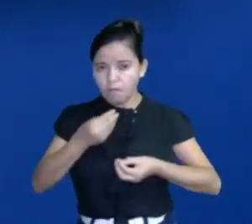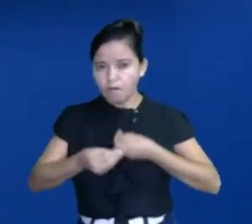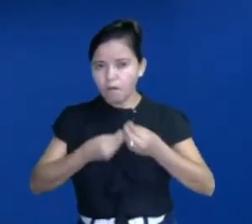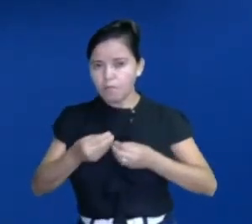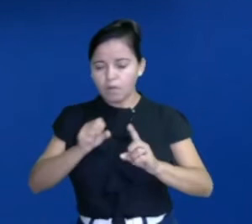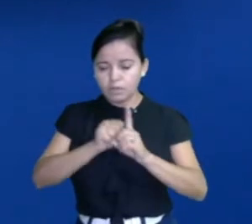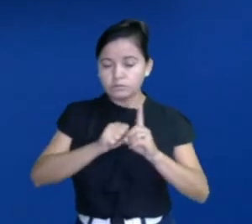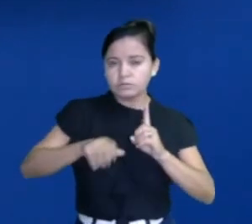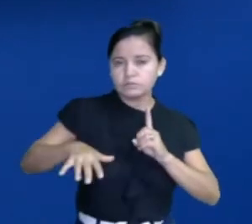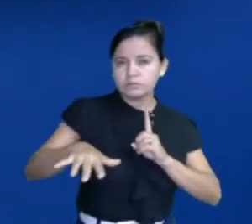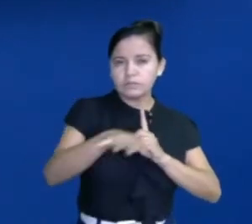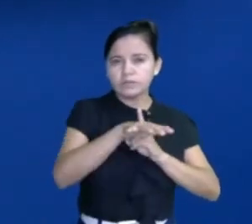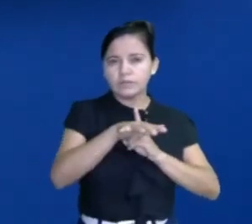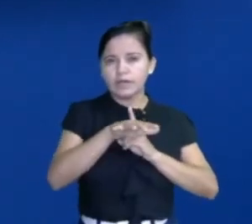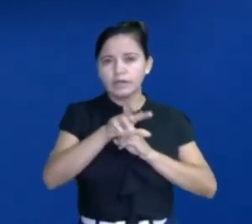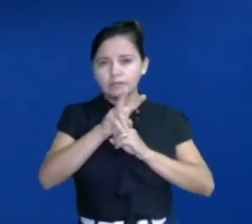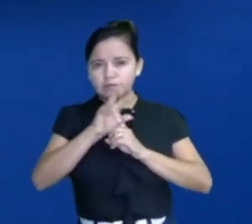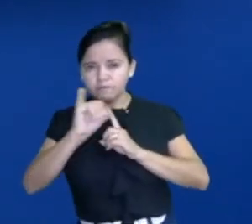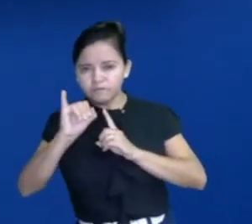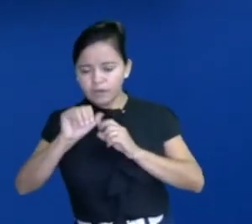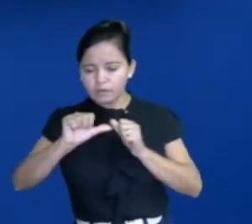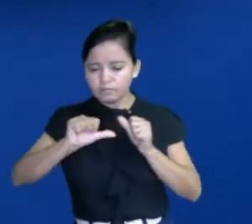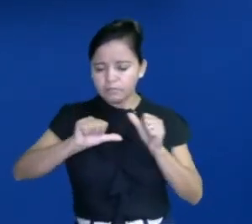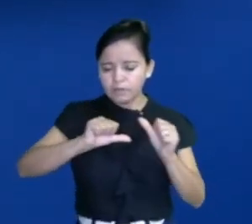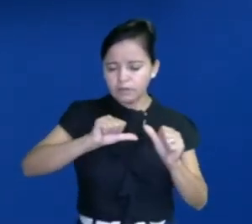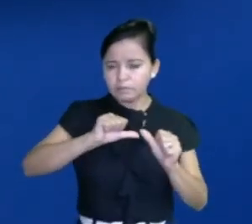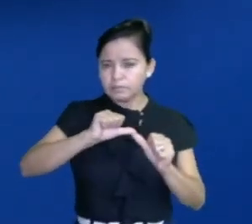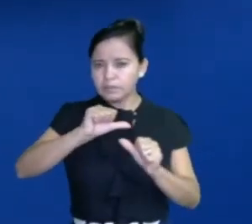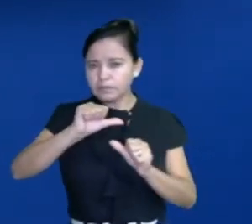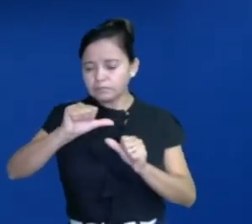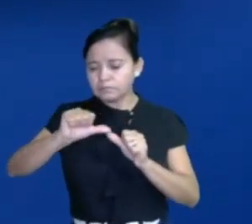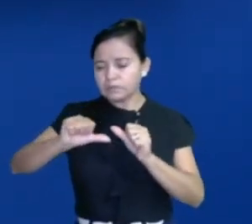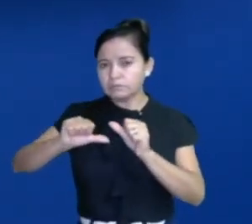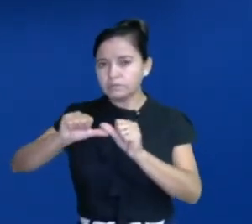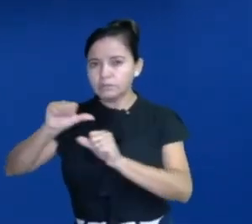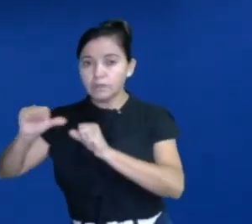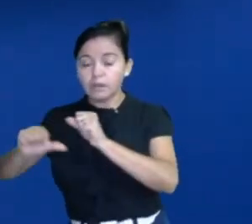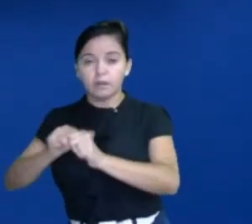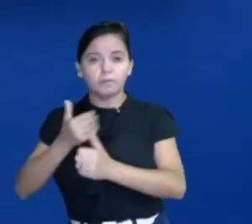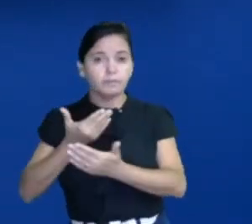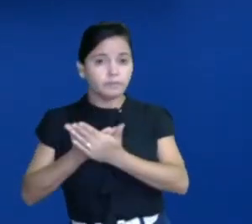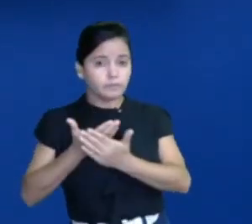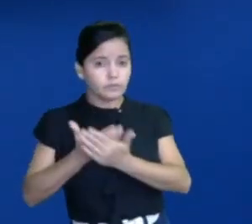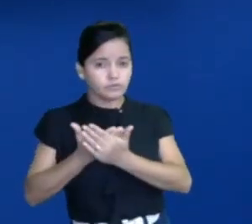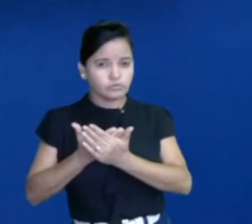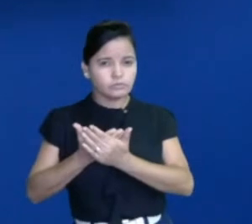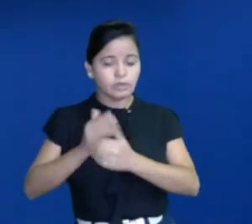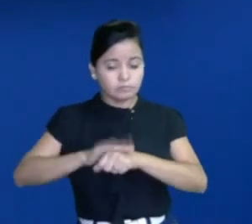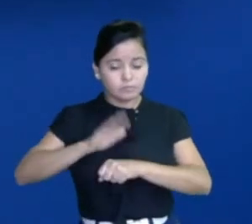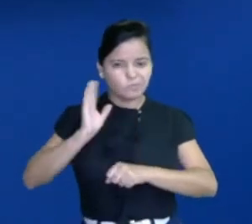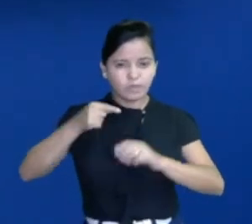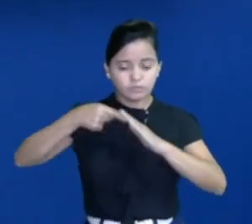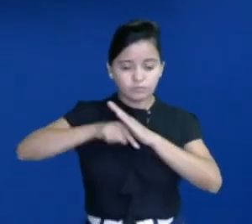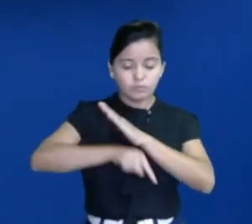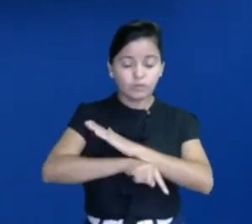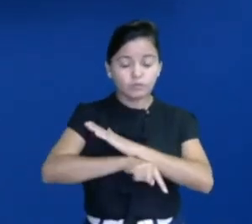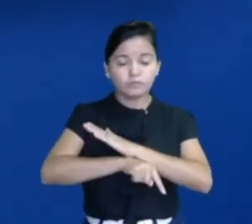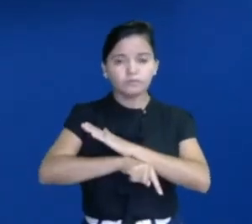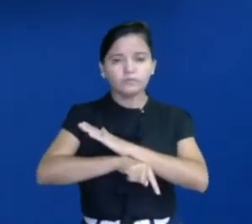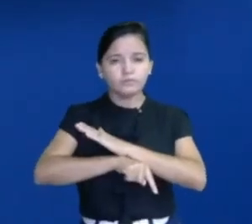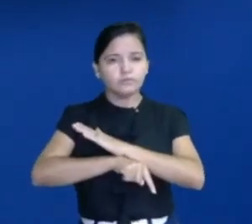a sociedade ela vai mudando. Então, para estudar de maneira mais profunda, mais